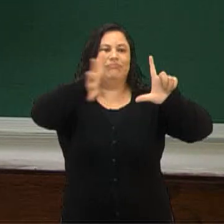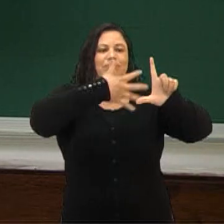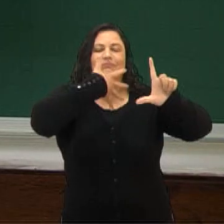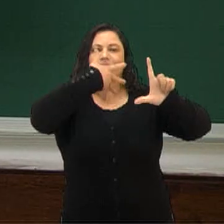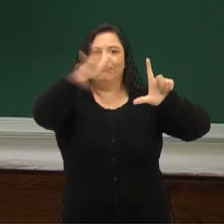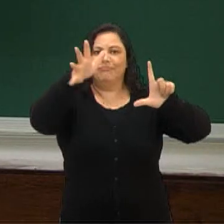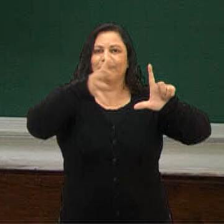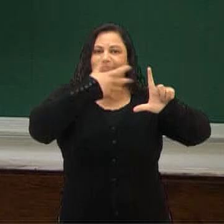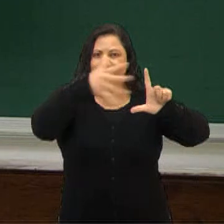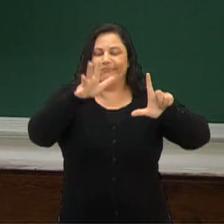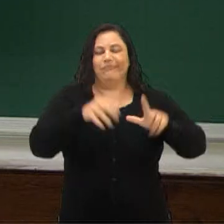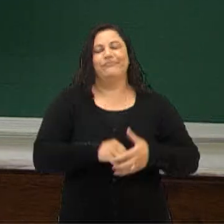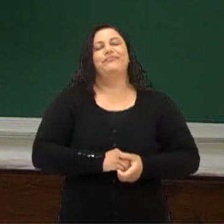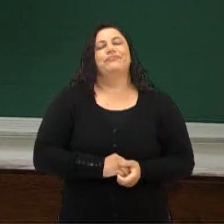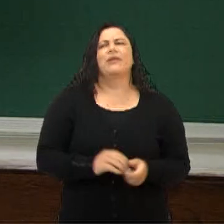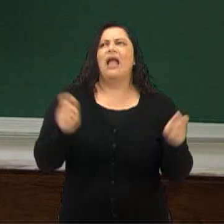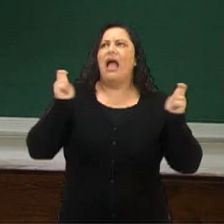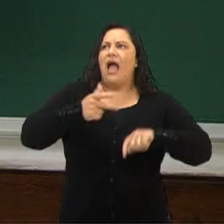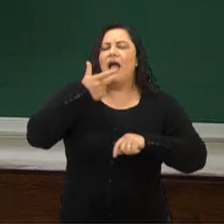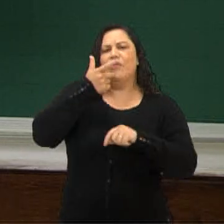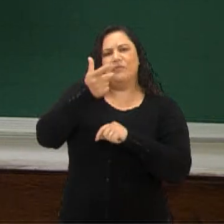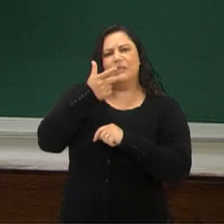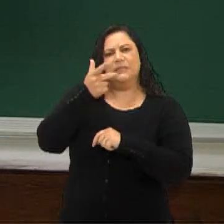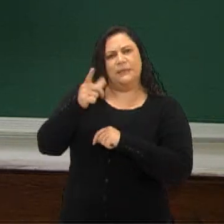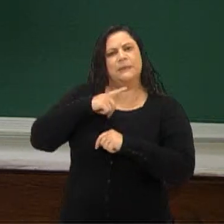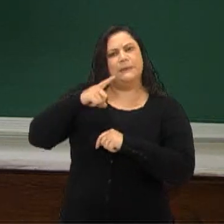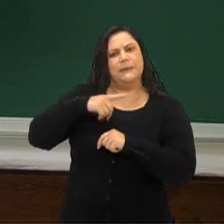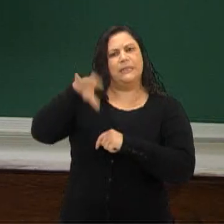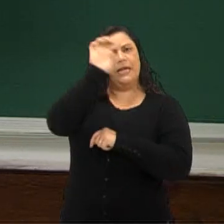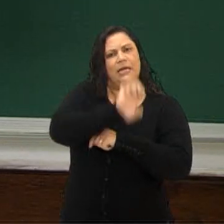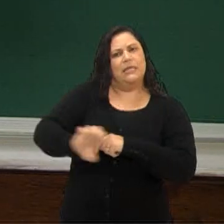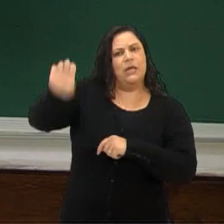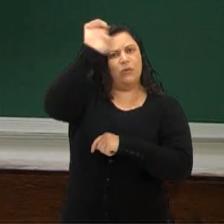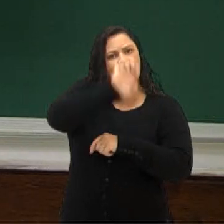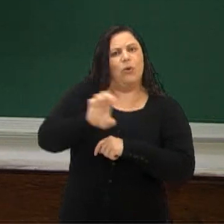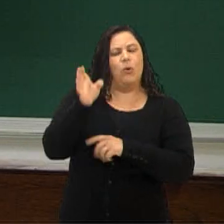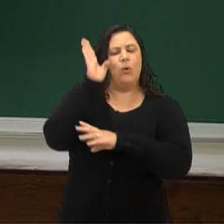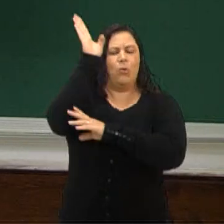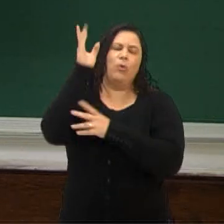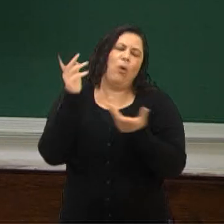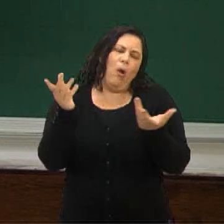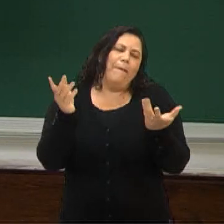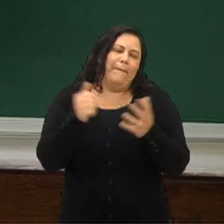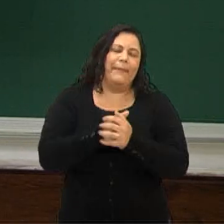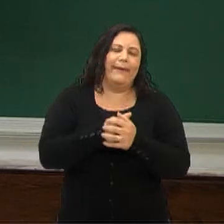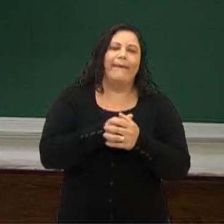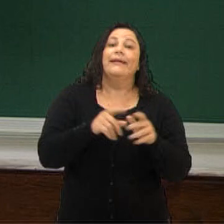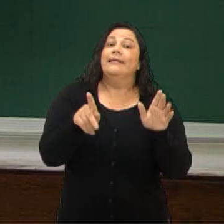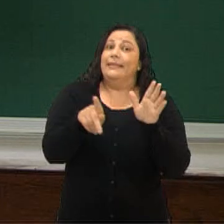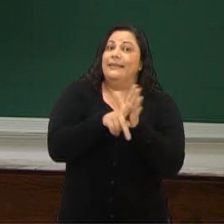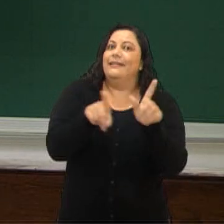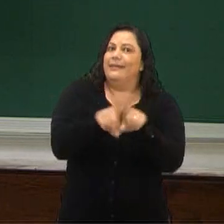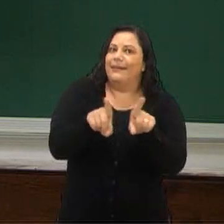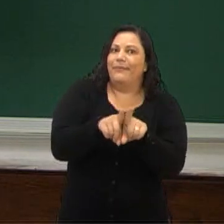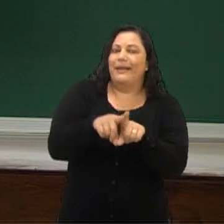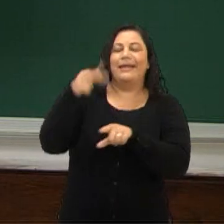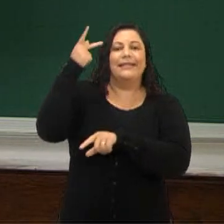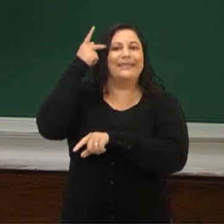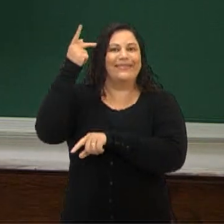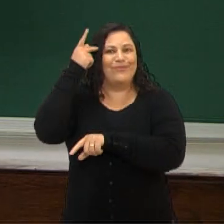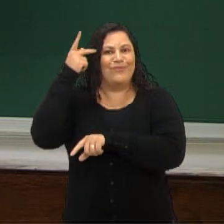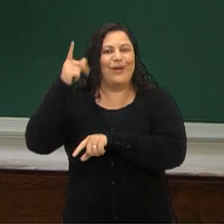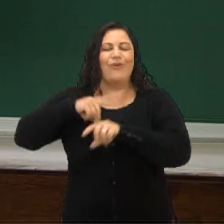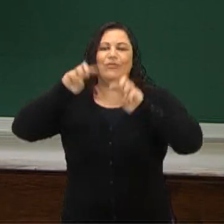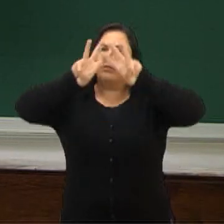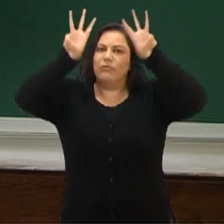não quero ir lá para a Europa. No Museu Assis Chateaubriand, MASP, em São Paulo, tem uma obra de Van Gogh, e quando você bate o olho, ela não é grande,